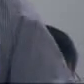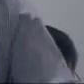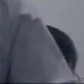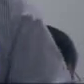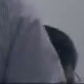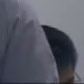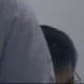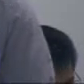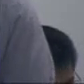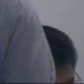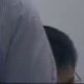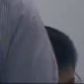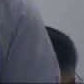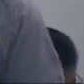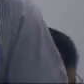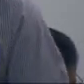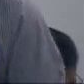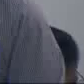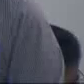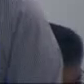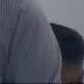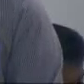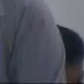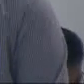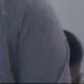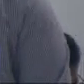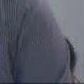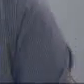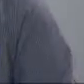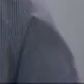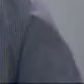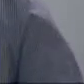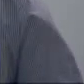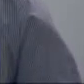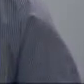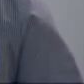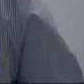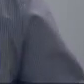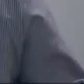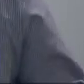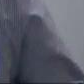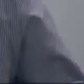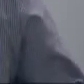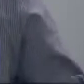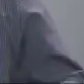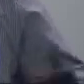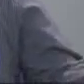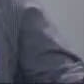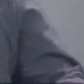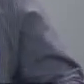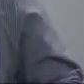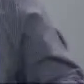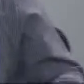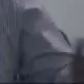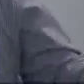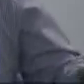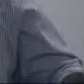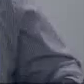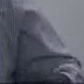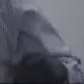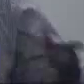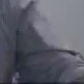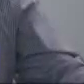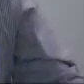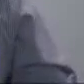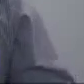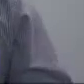de calçadas, arrebentando calçadas. Por mais que a árvore às vezes esteja sadia, ela atrapalha, às vezes está atrapalhando o